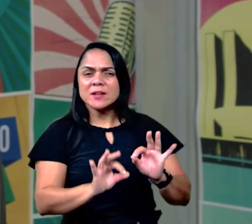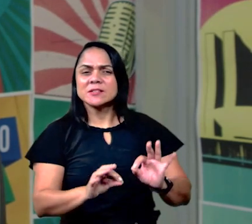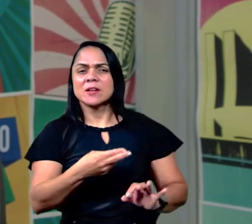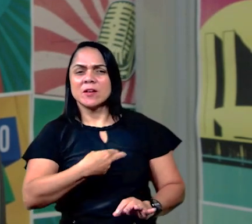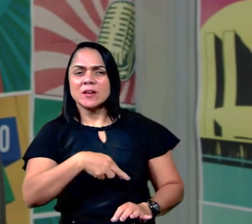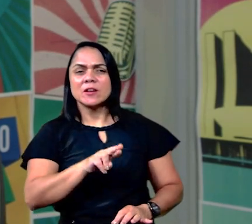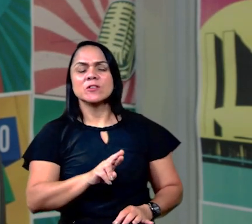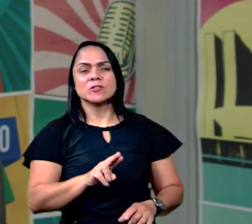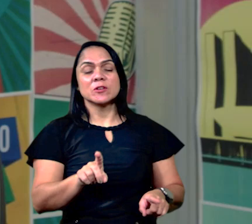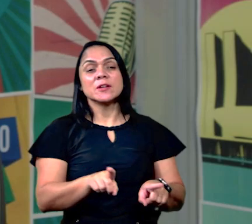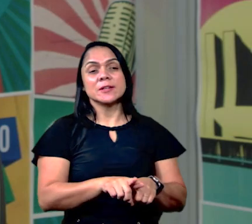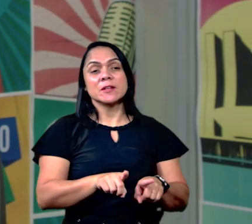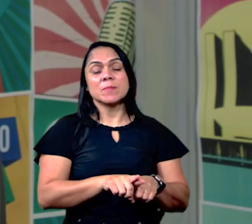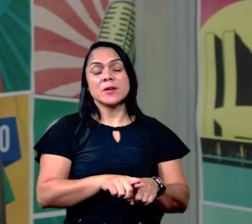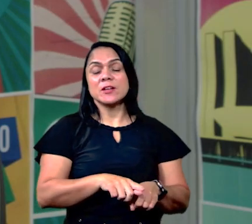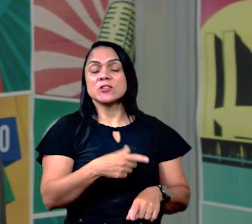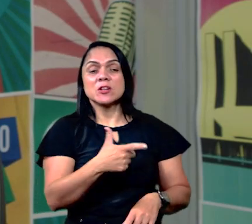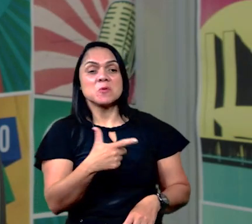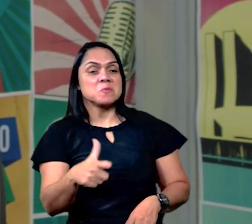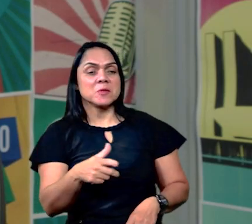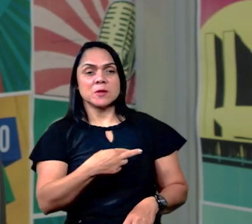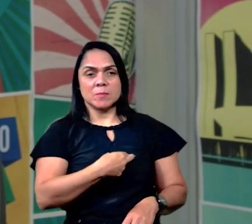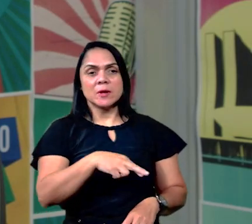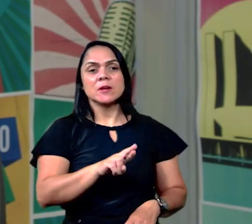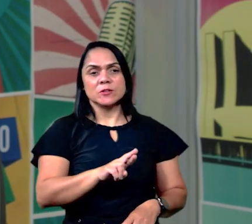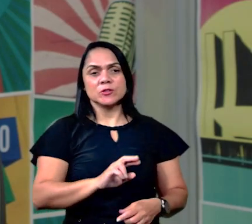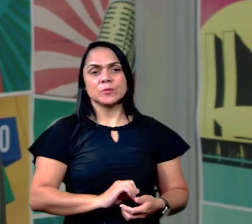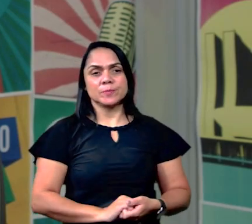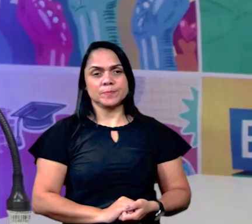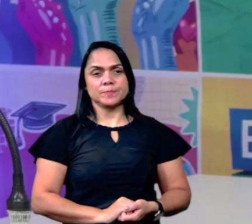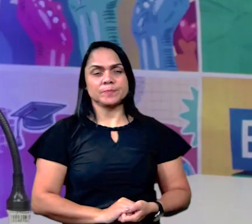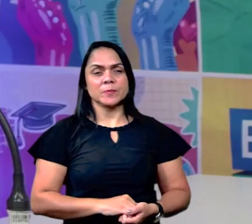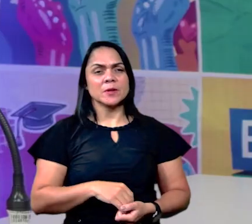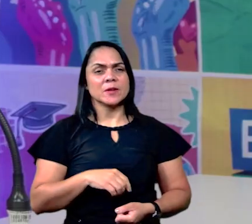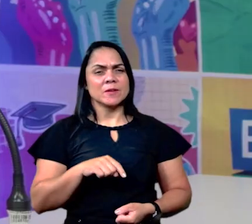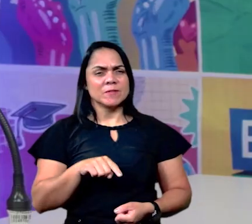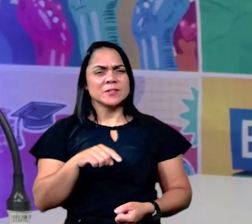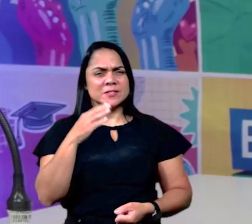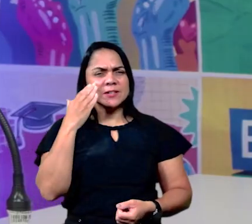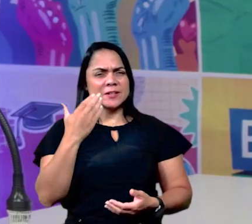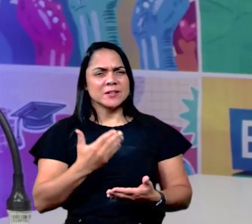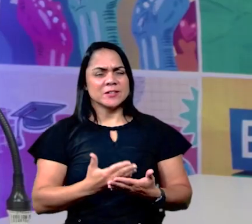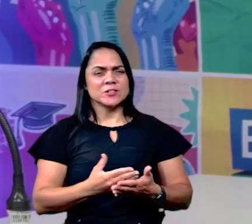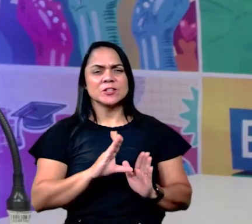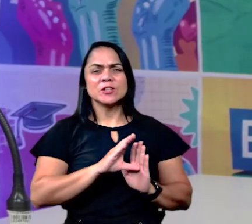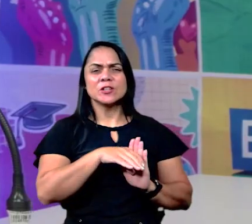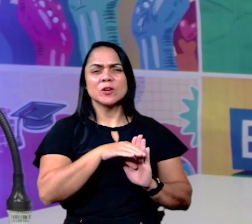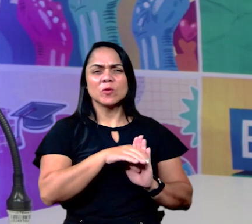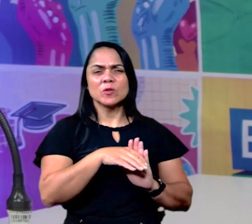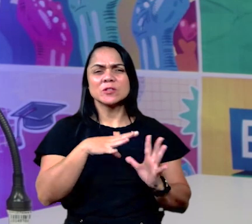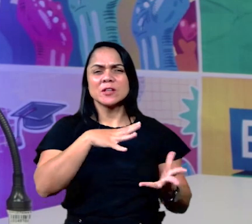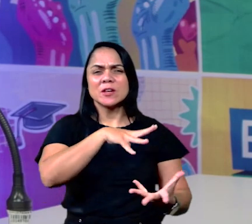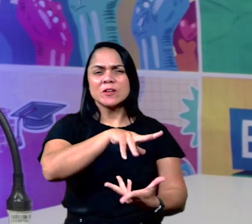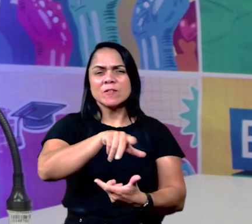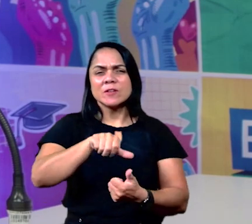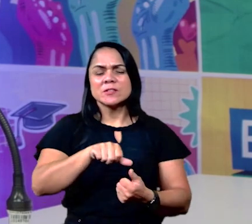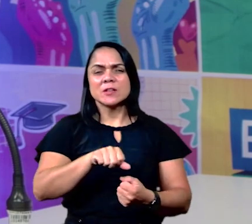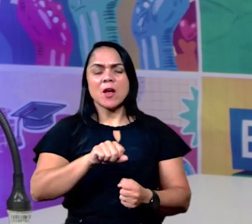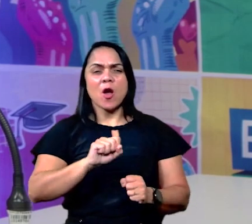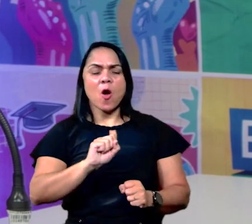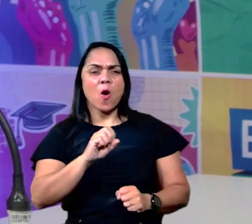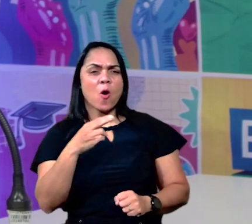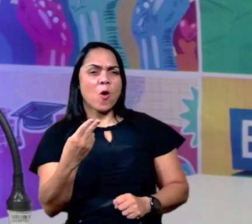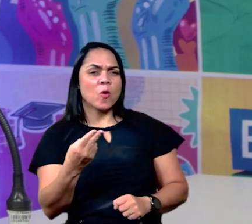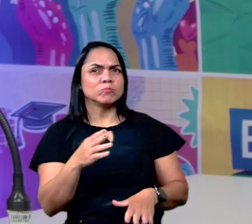ao mesmo tempo, também de não crer em nenhuma delas. Você acredita que esse conceito é um conceito universal ou depende do